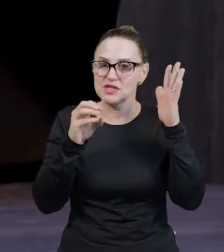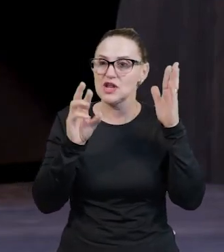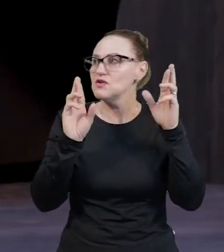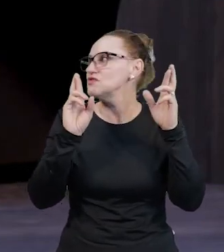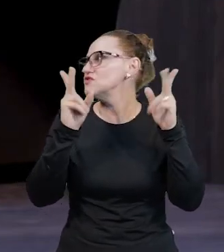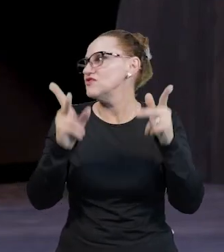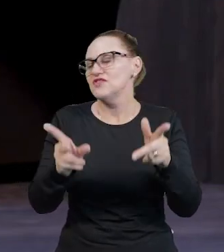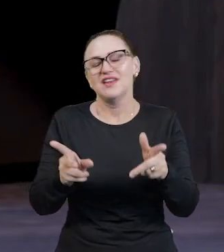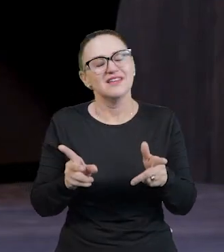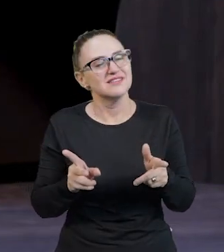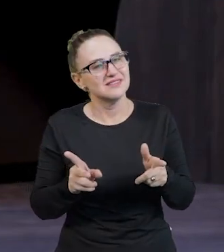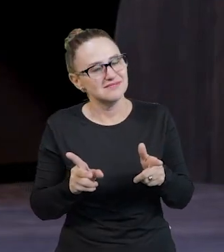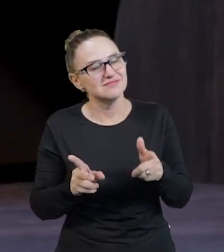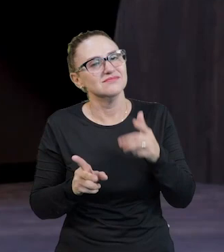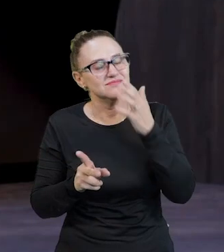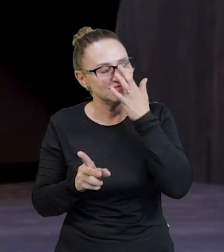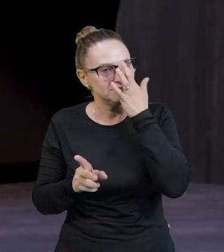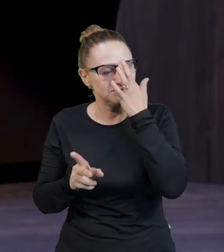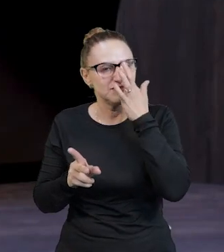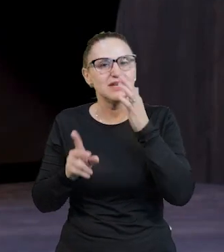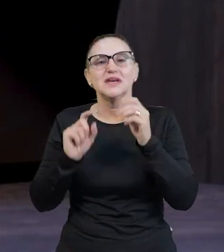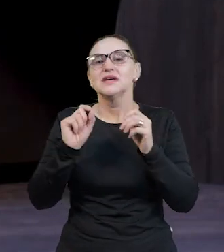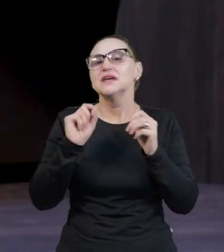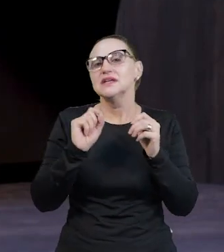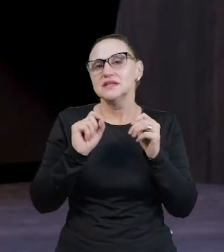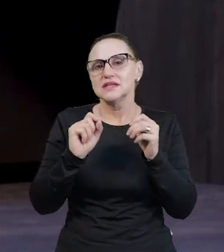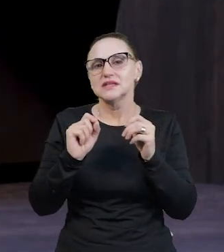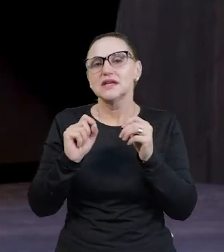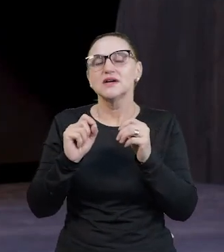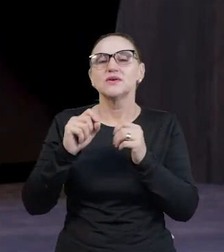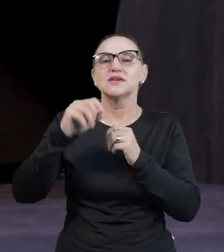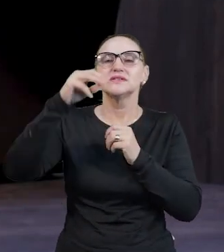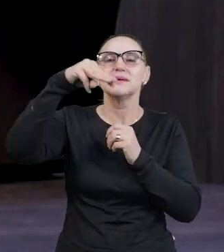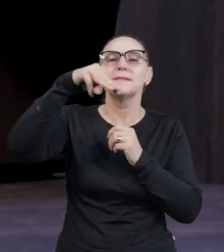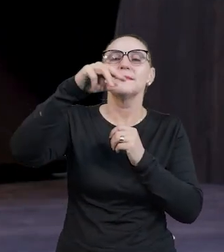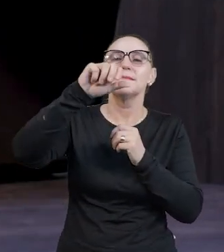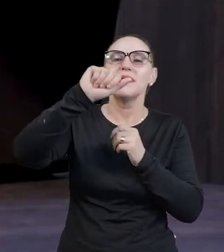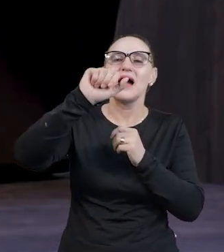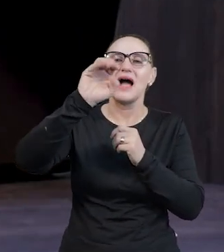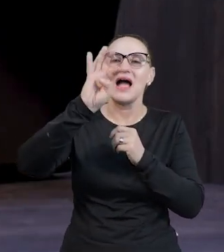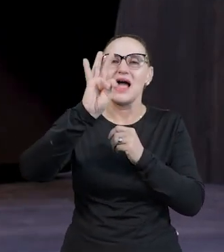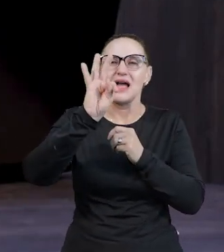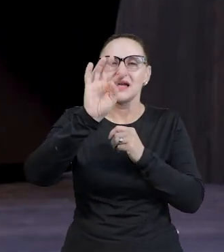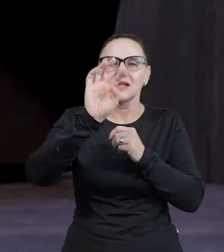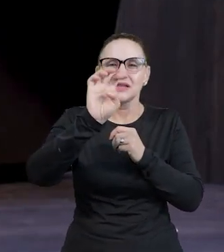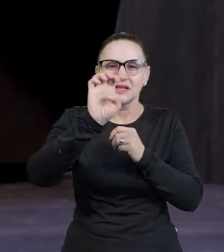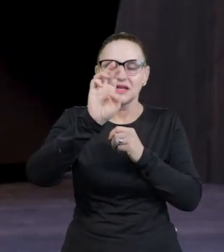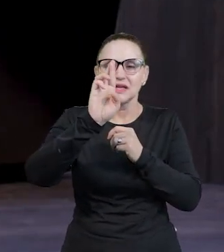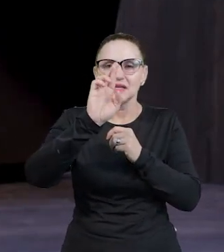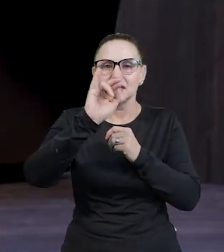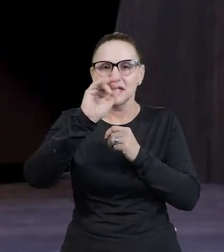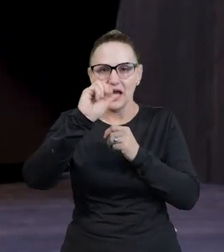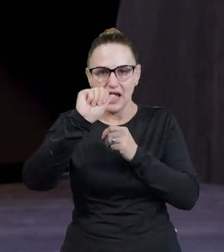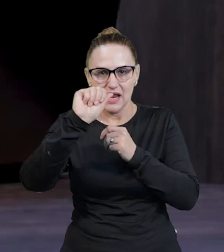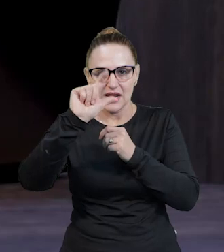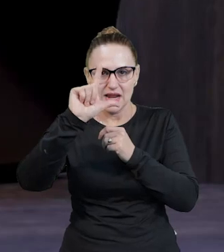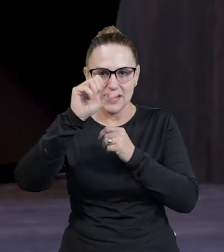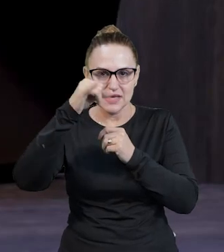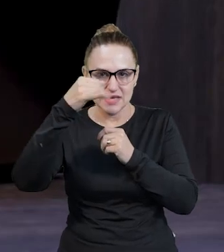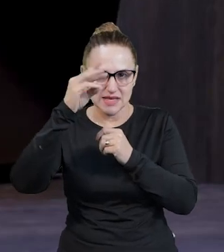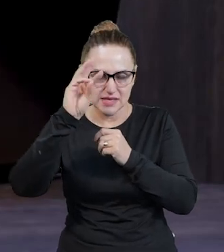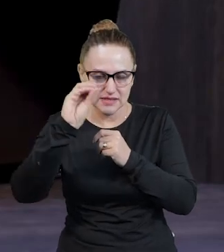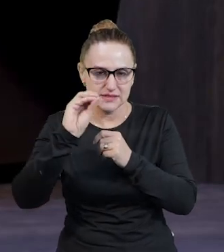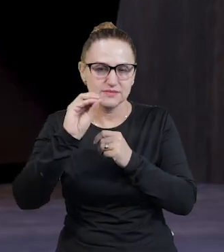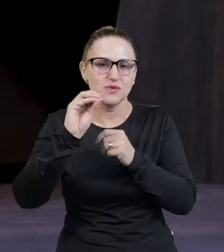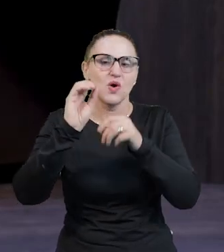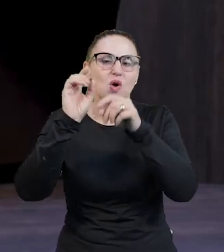as reflexões sobre o materialismo histórico nos ajudam a pôr, como se diz, os pingos nos is sobre toda essa